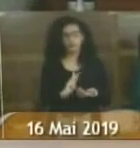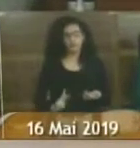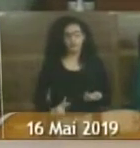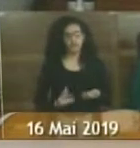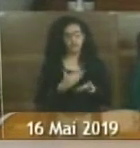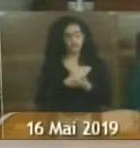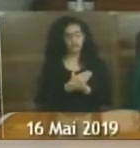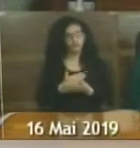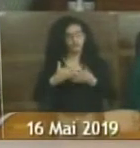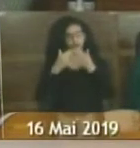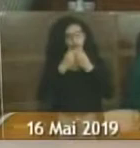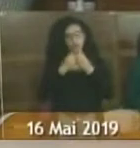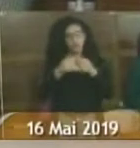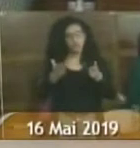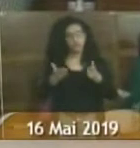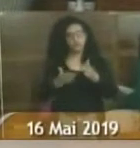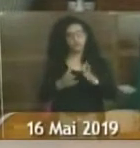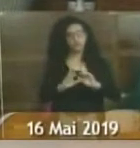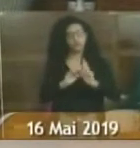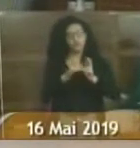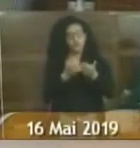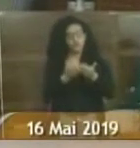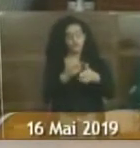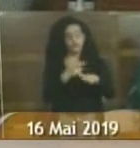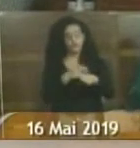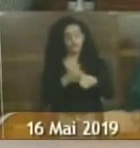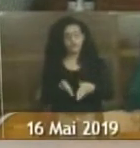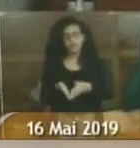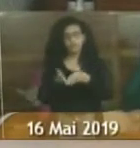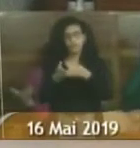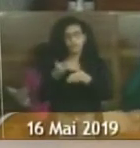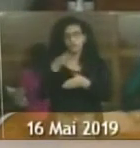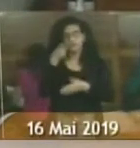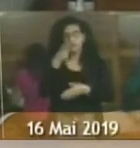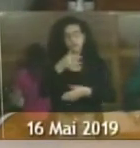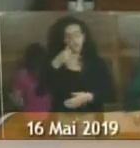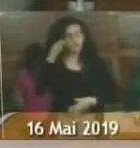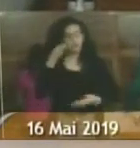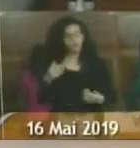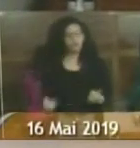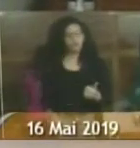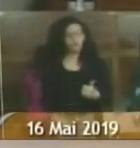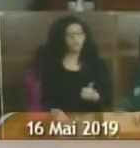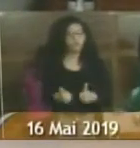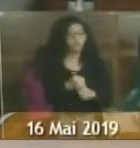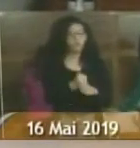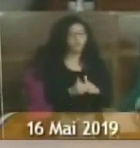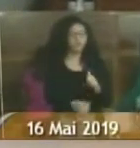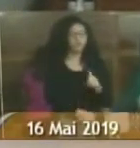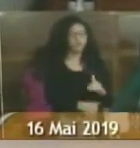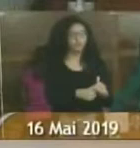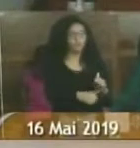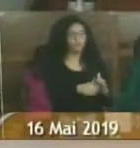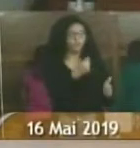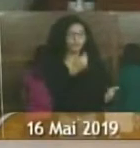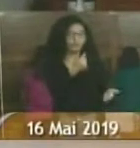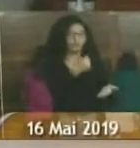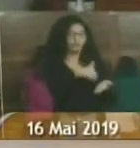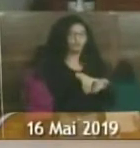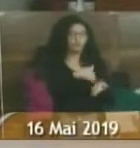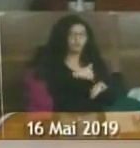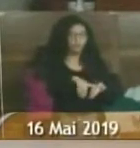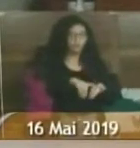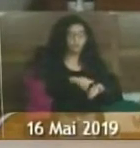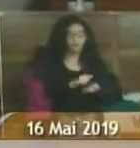casa declarou aberta a presente sessão, solicitando que o vereador Flavinho Araújo assumisse a segunda